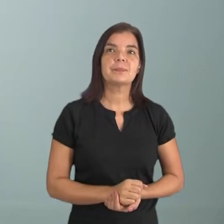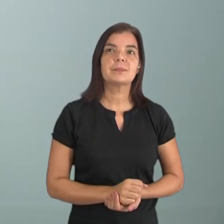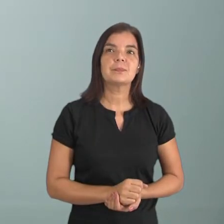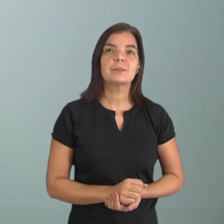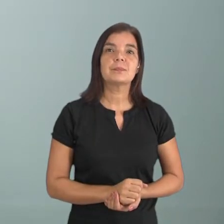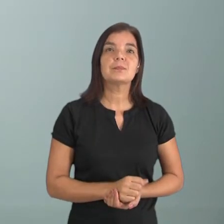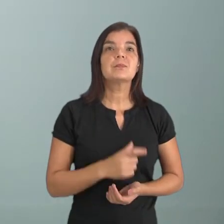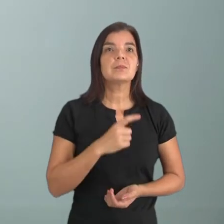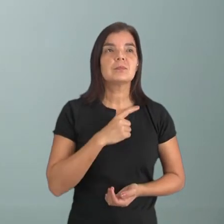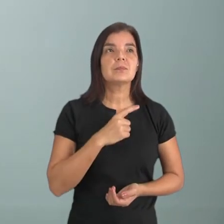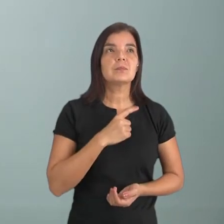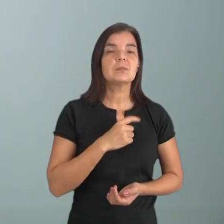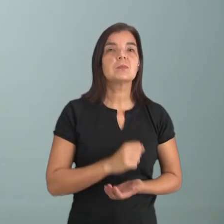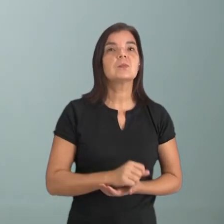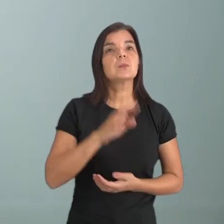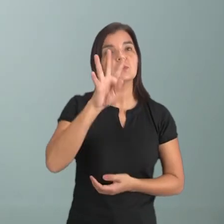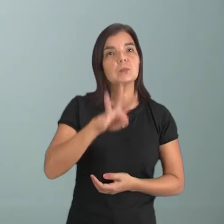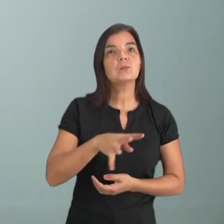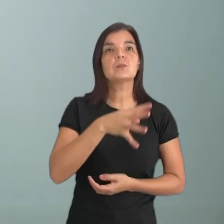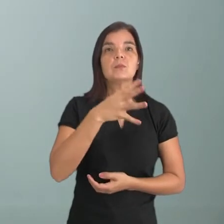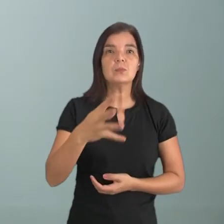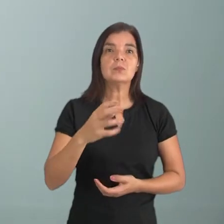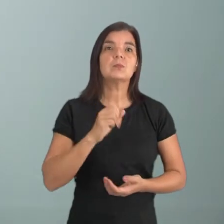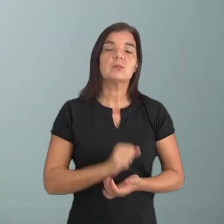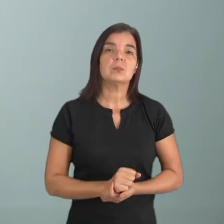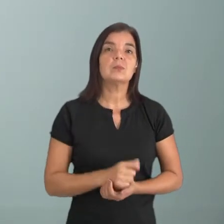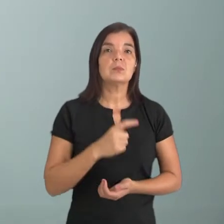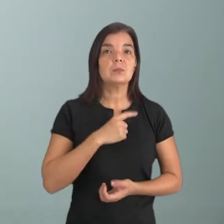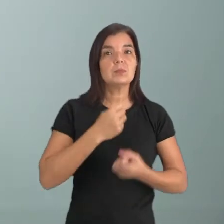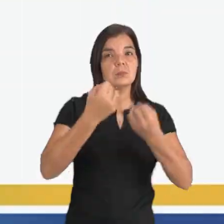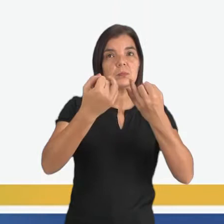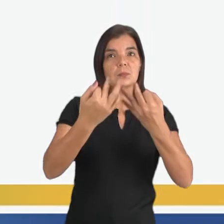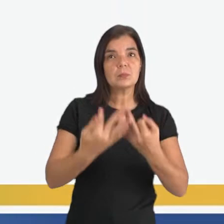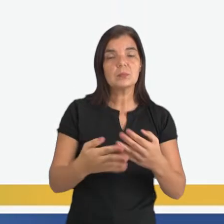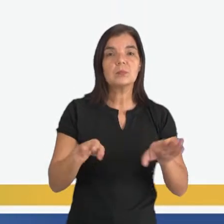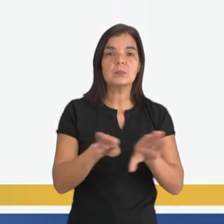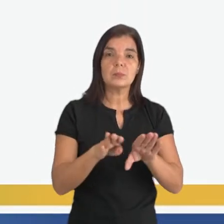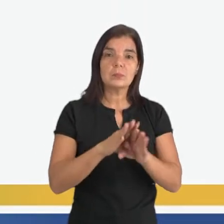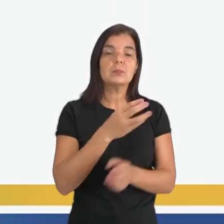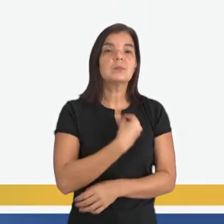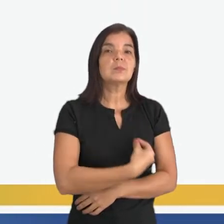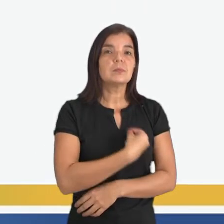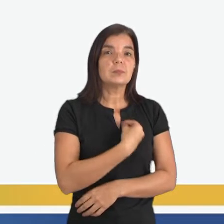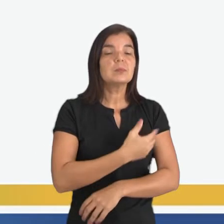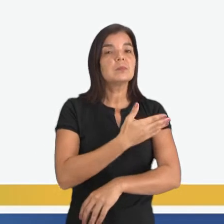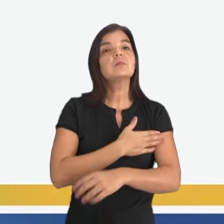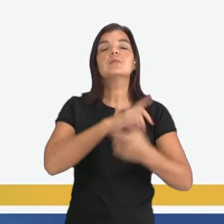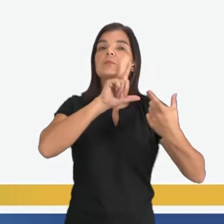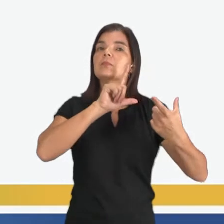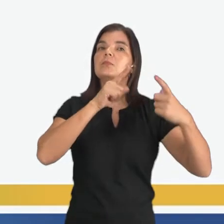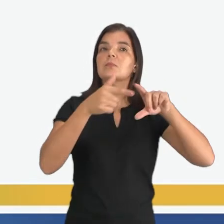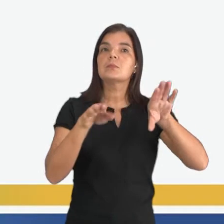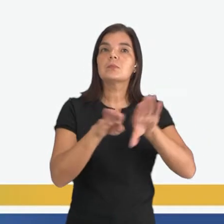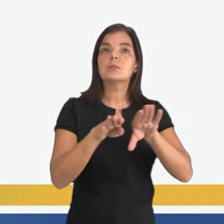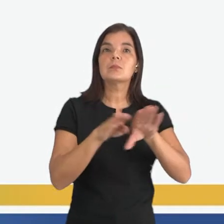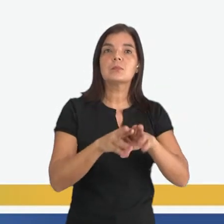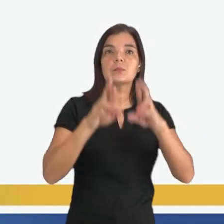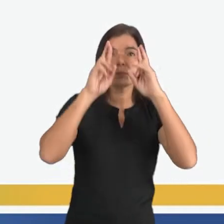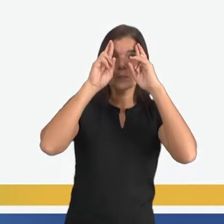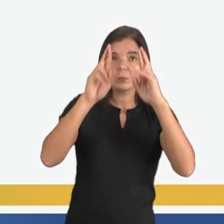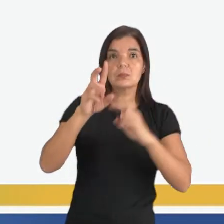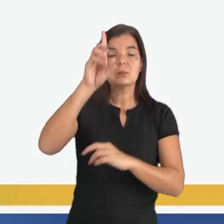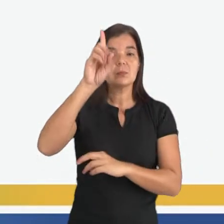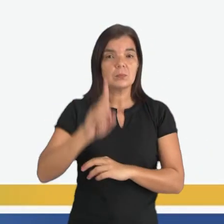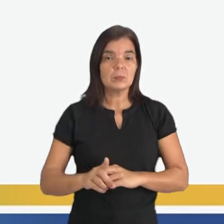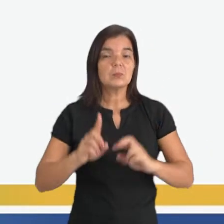prosseguir. Tem mais um campo aqui que vai estar falando sobre filosofia de vida, tradições, né? De respeito aos